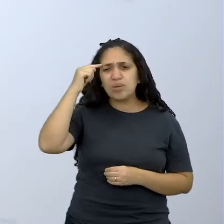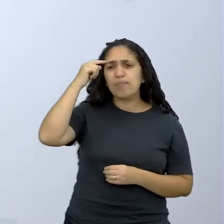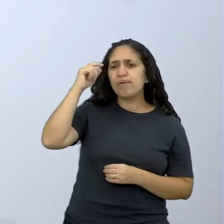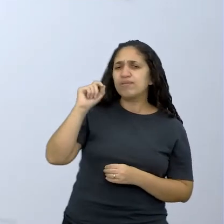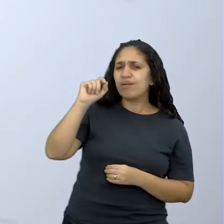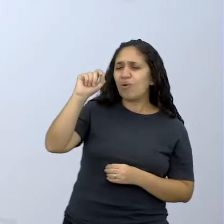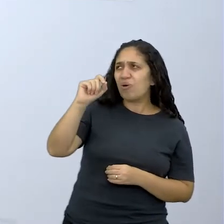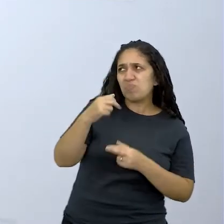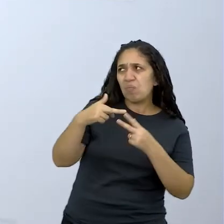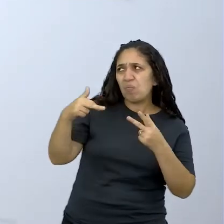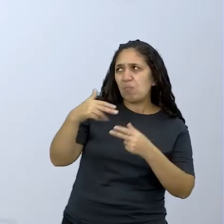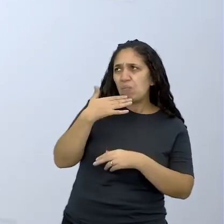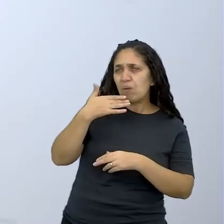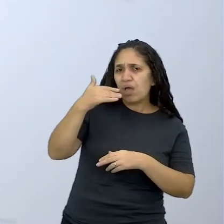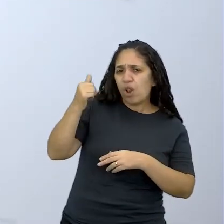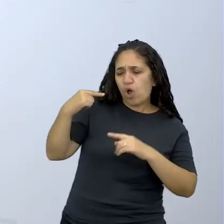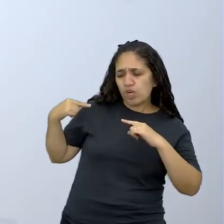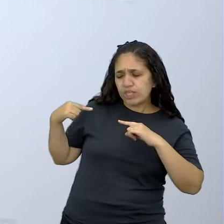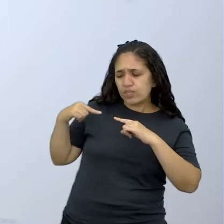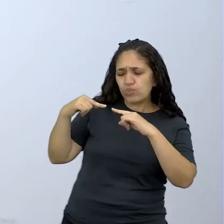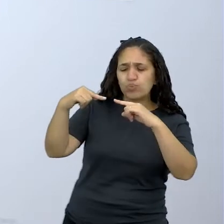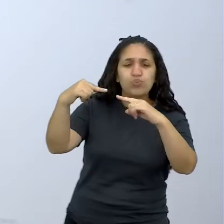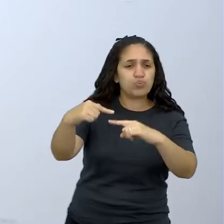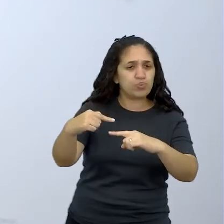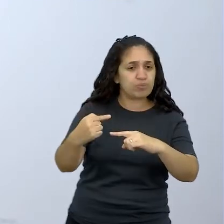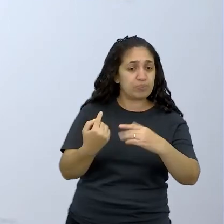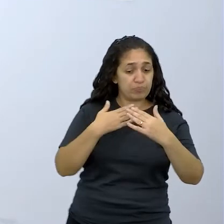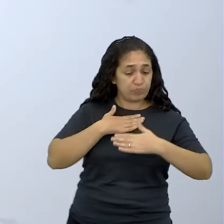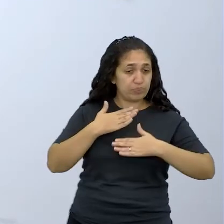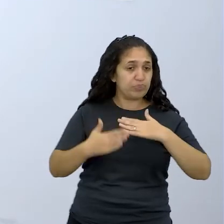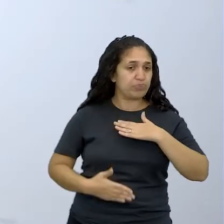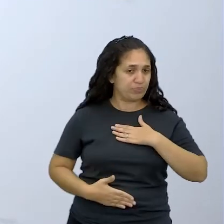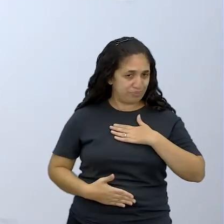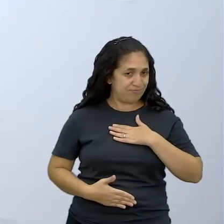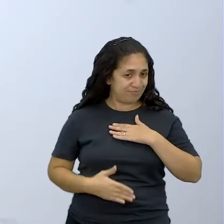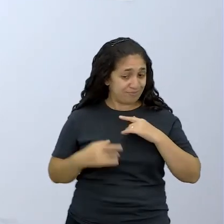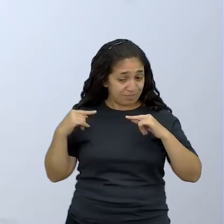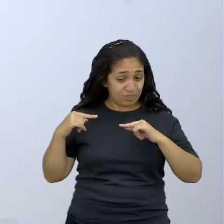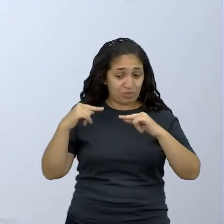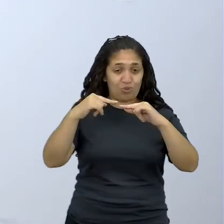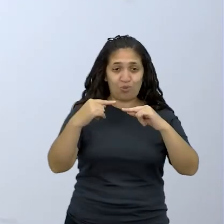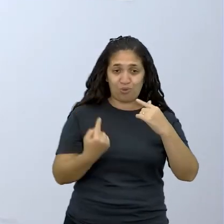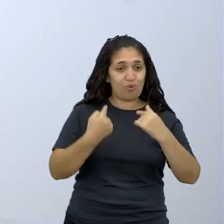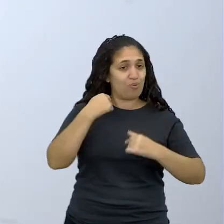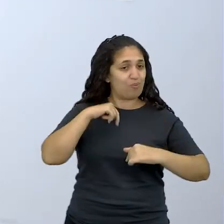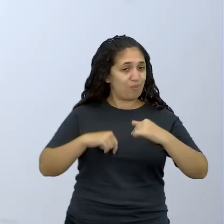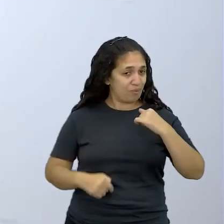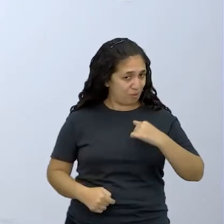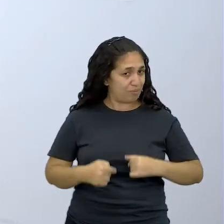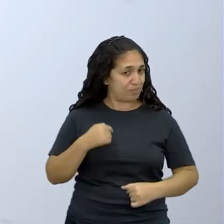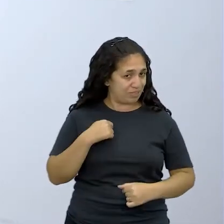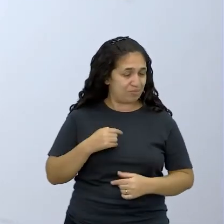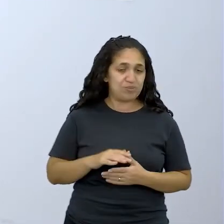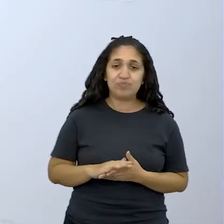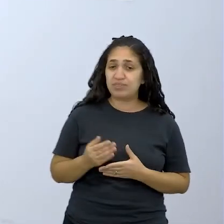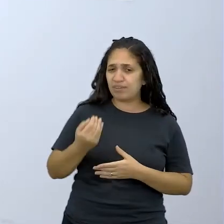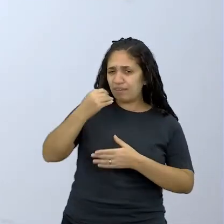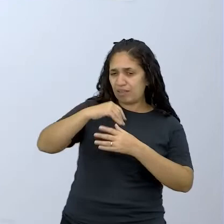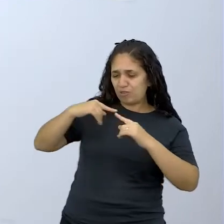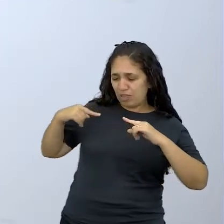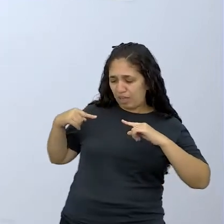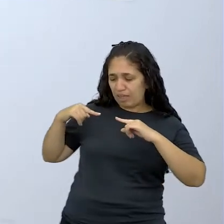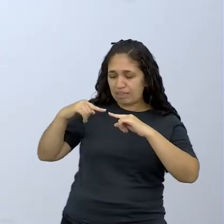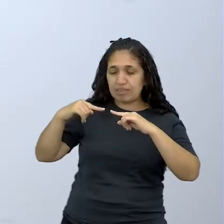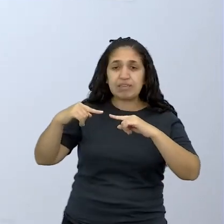mais adequado para o nosso corpo, o que é mais adequado para o nosso organismo. Dentro dessa